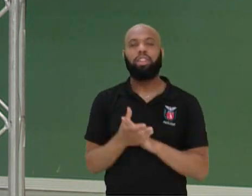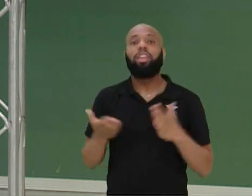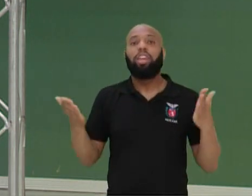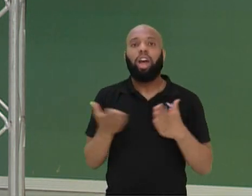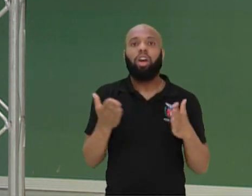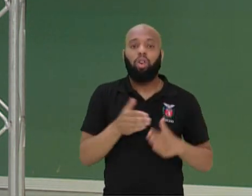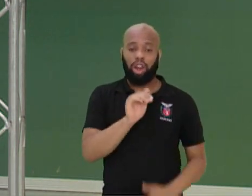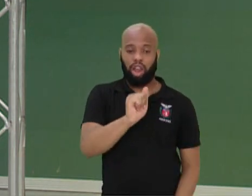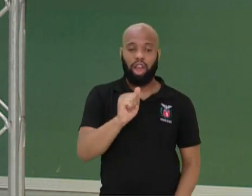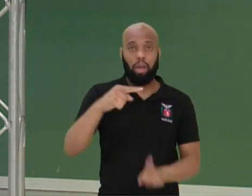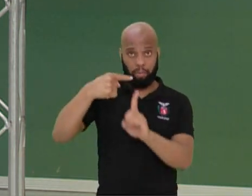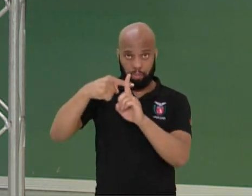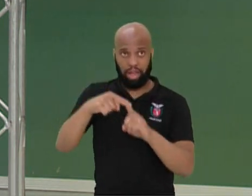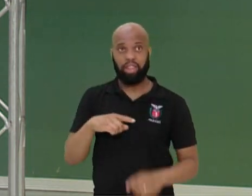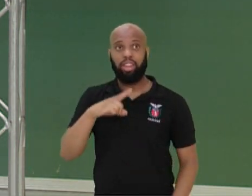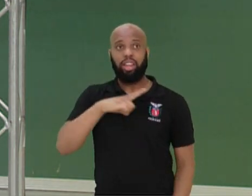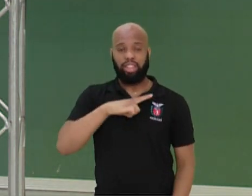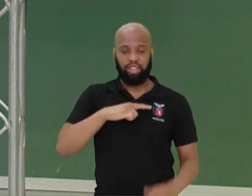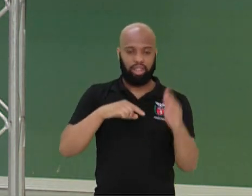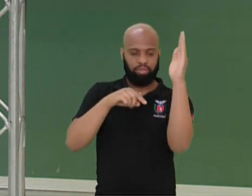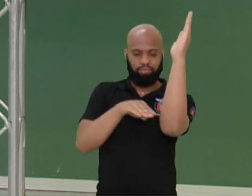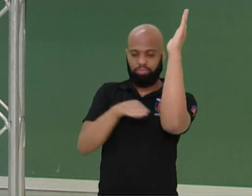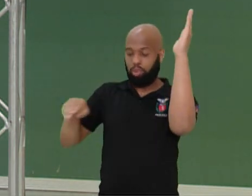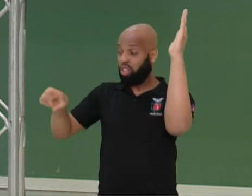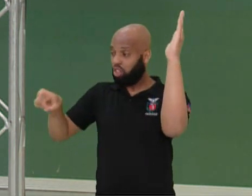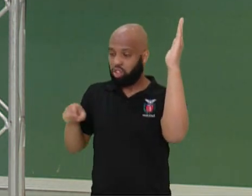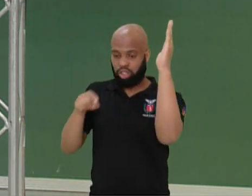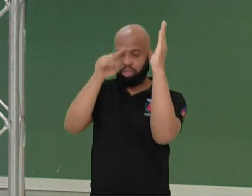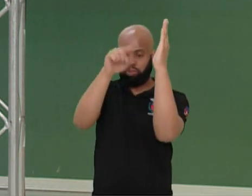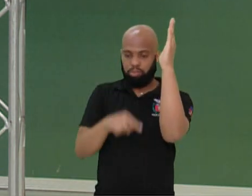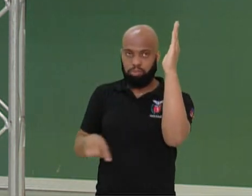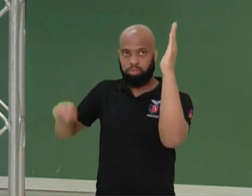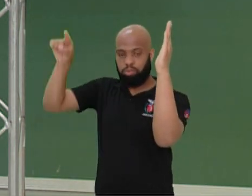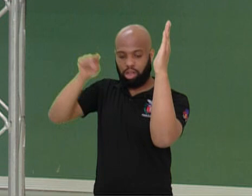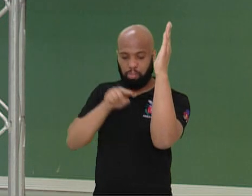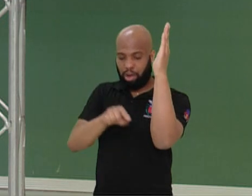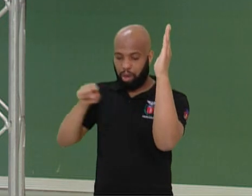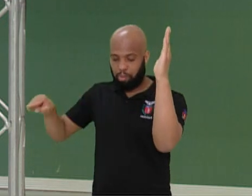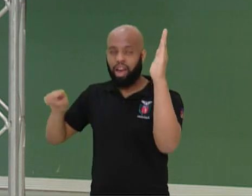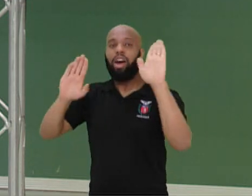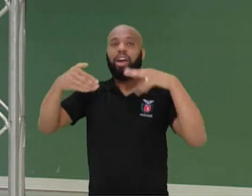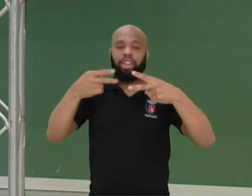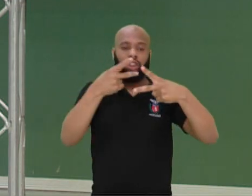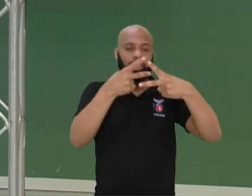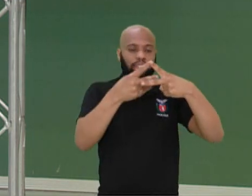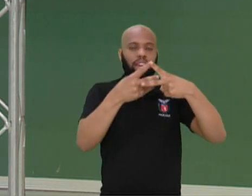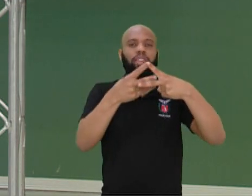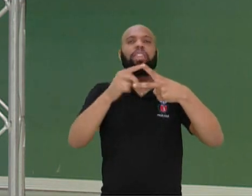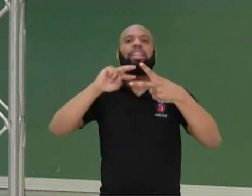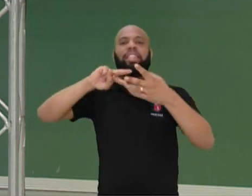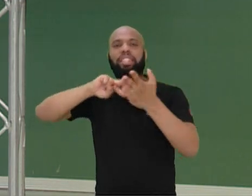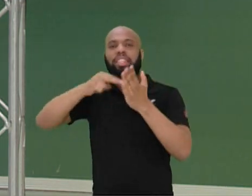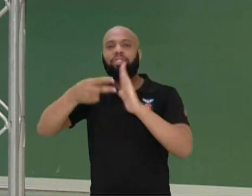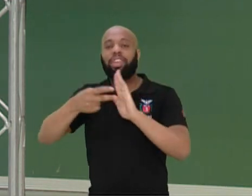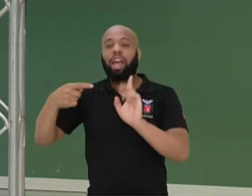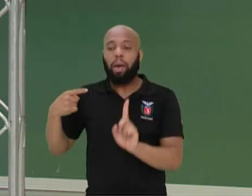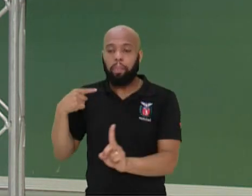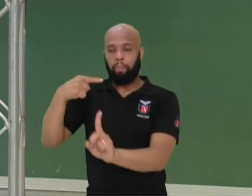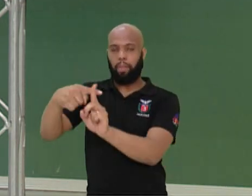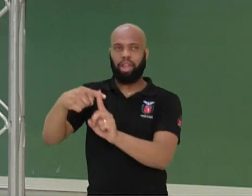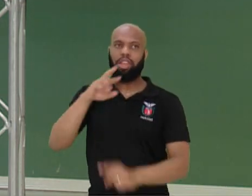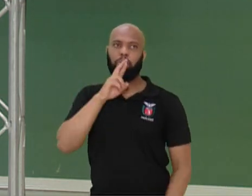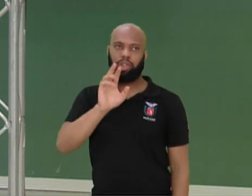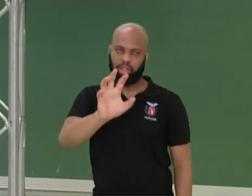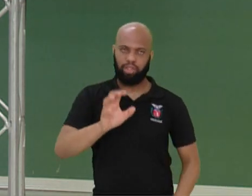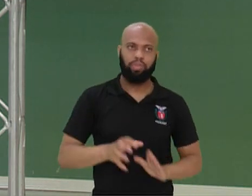positivo. Está cortando o eixo X em 2 lugares distintos, o delta também é positivo, ok? A resposta seria isso